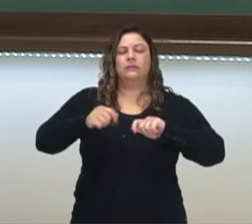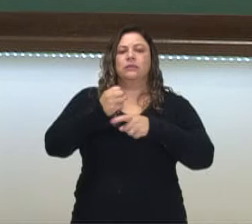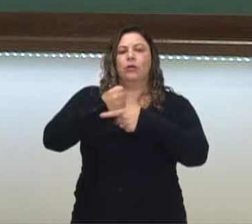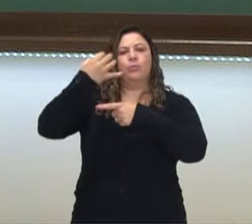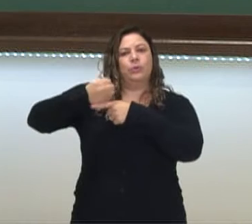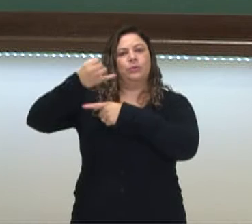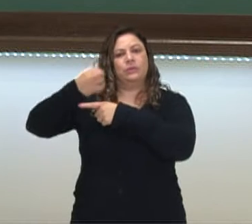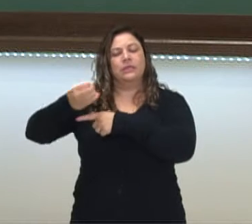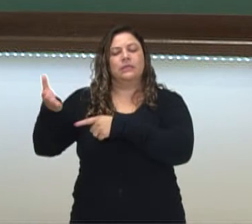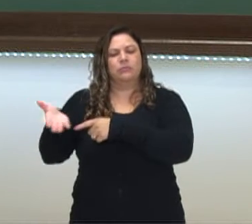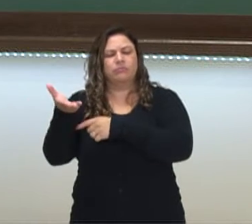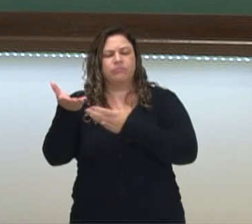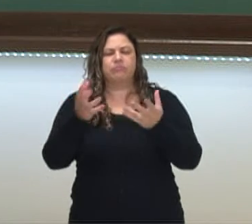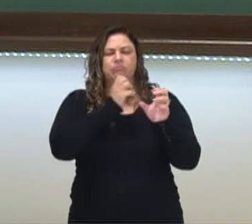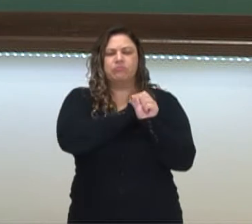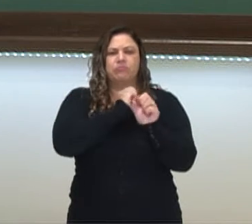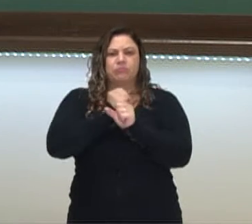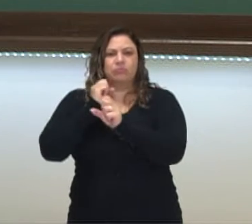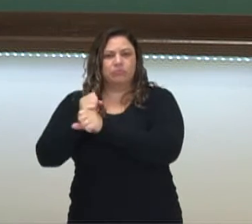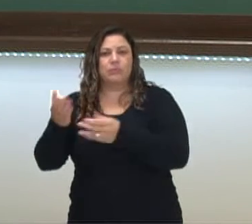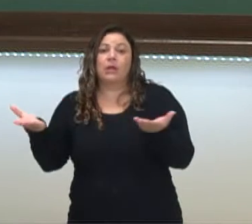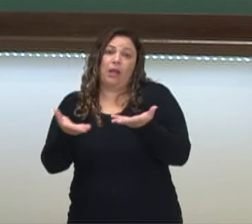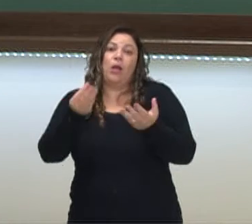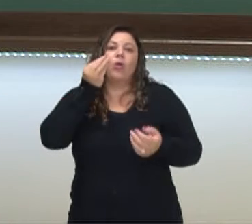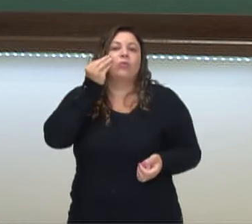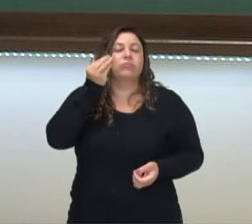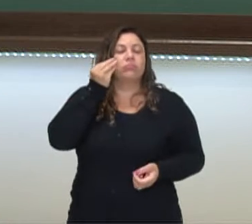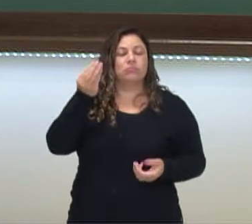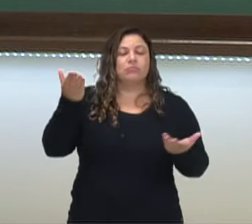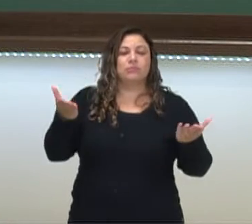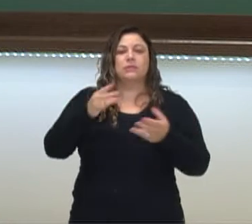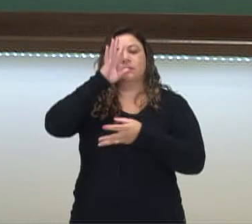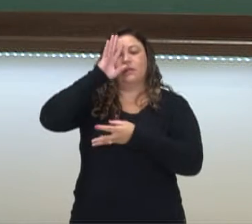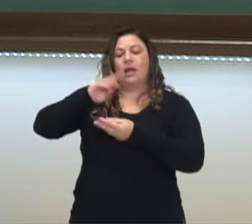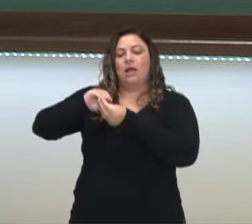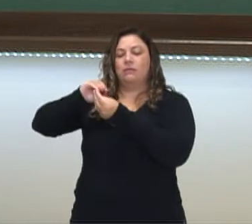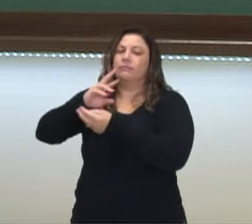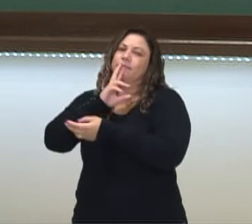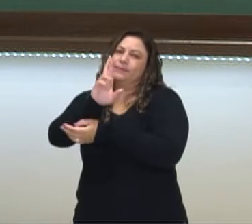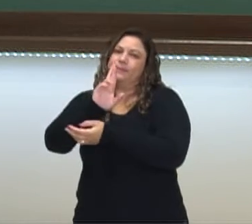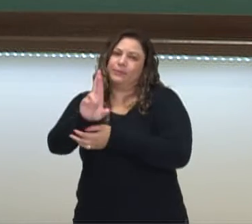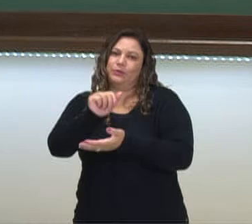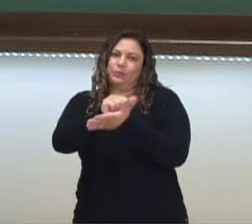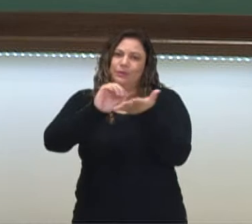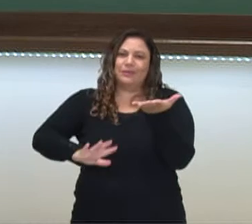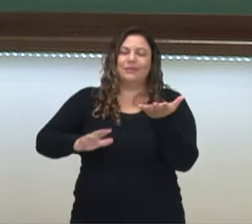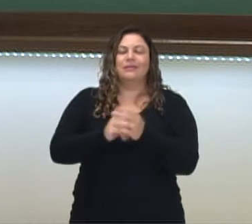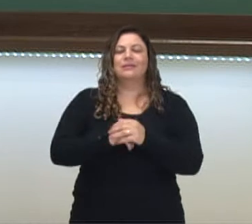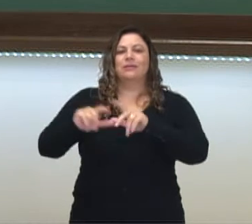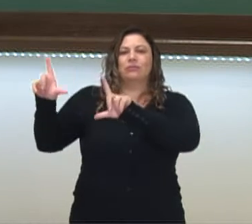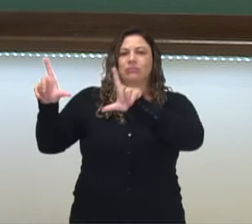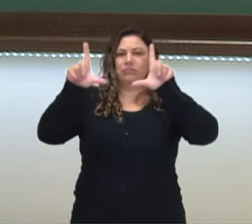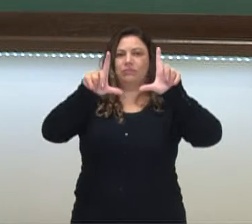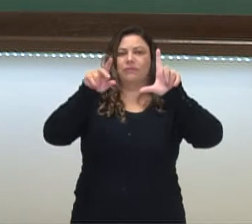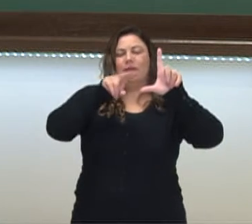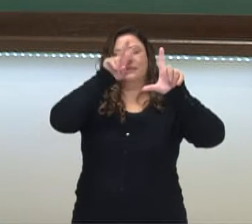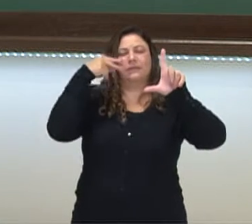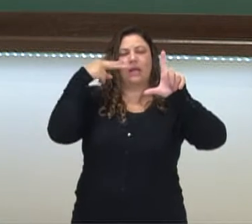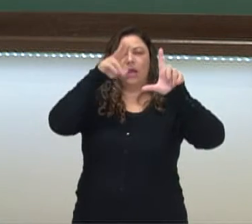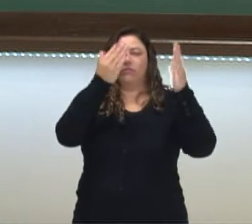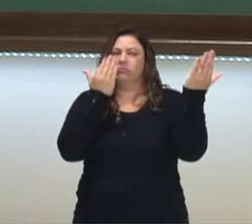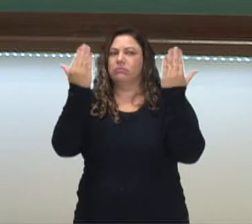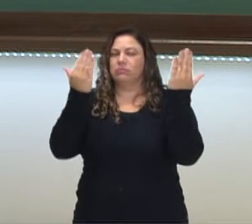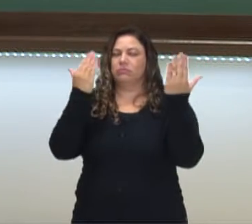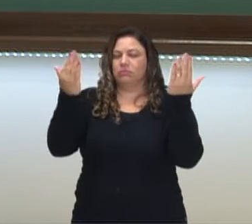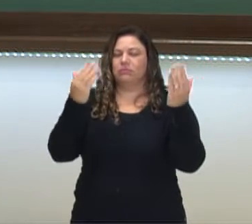para agilizar alguns cálculos. É isso que nós vamos testar na resolução dos exercícios. Nós vamos fazer no quadro e nós vamos comparar com o resultado da